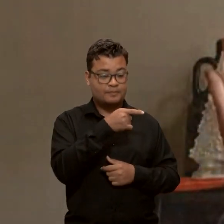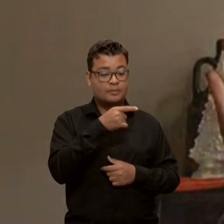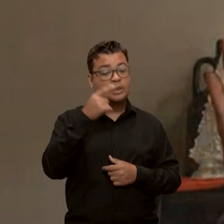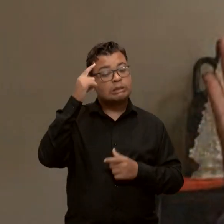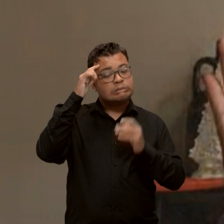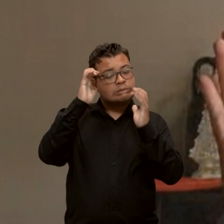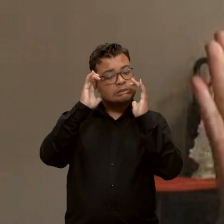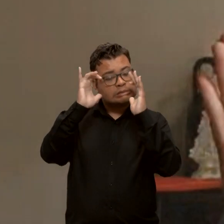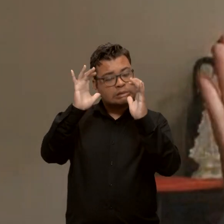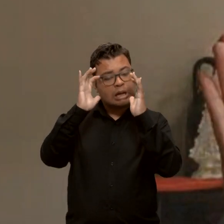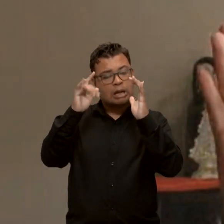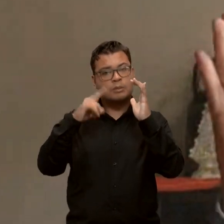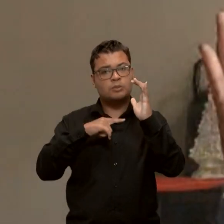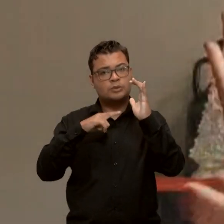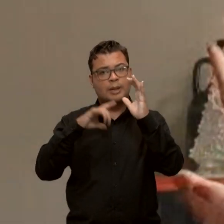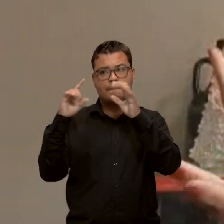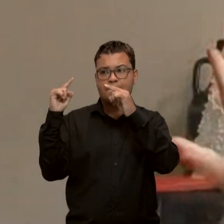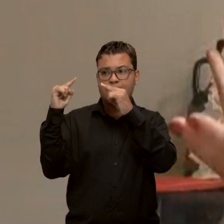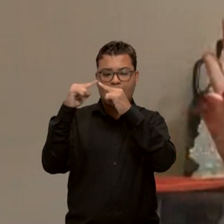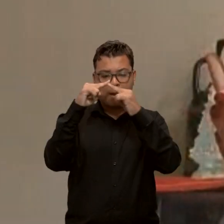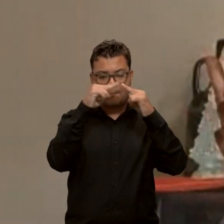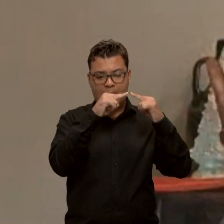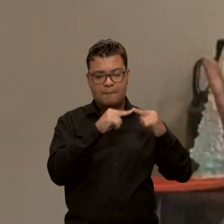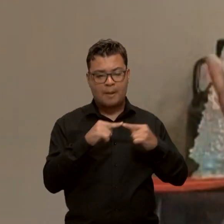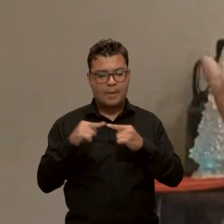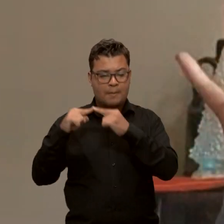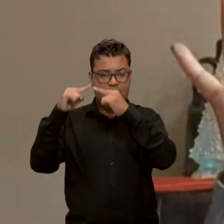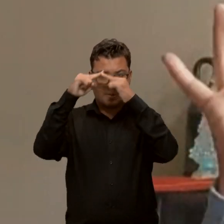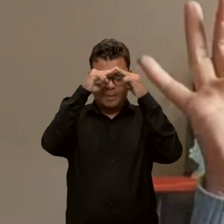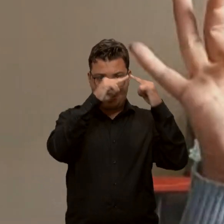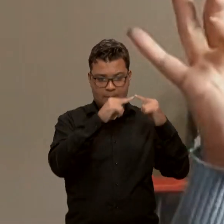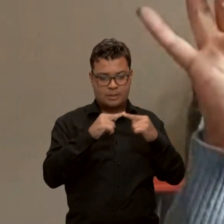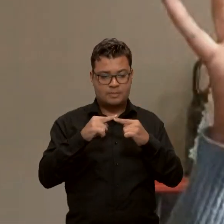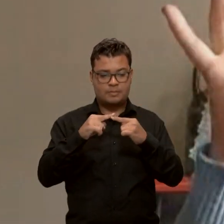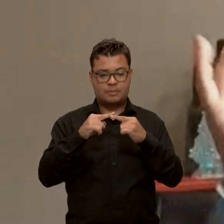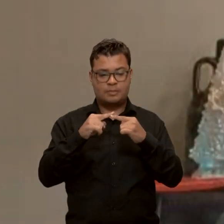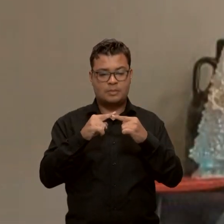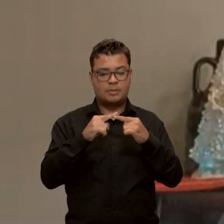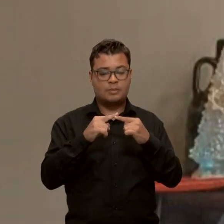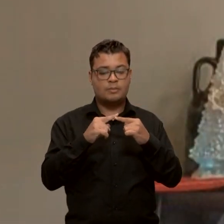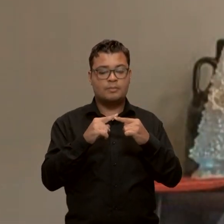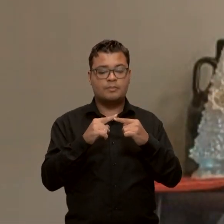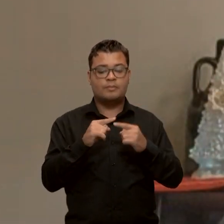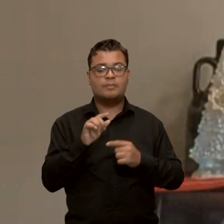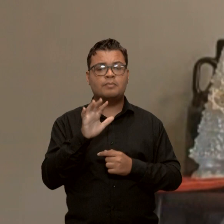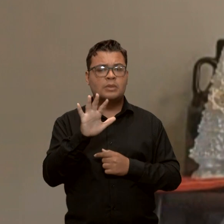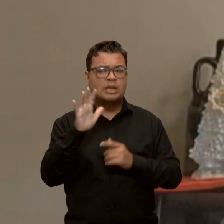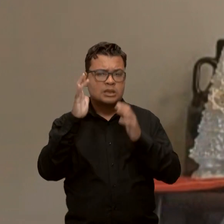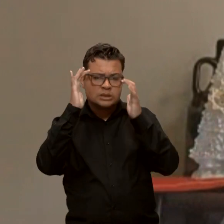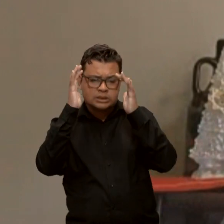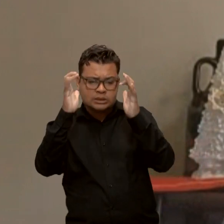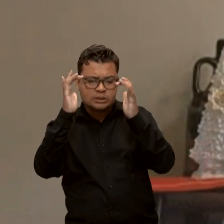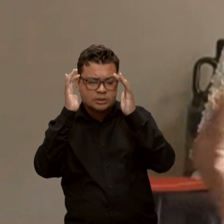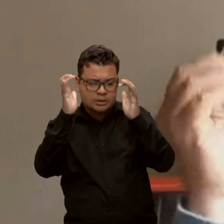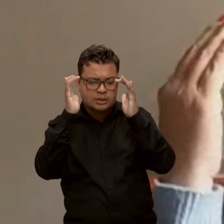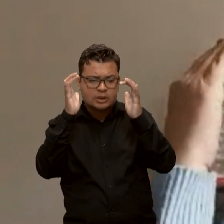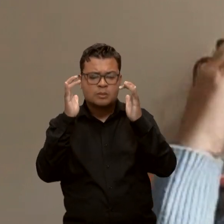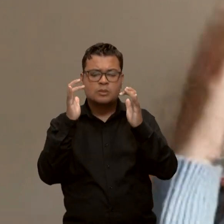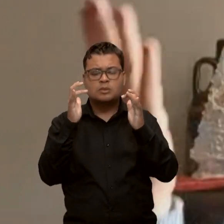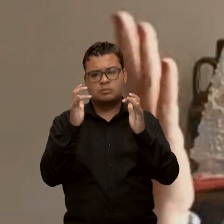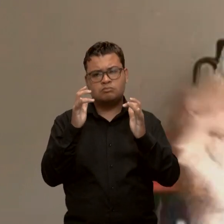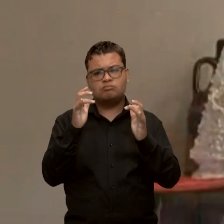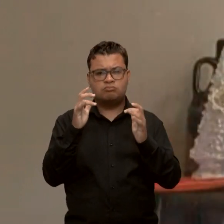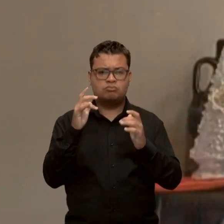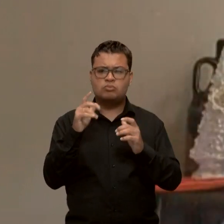com as conexões. Só que não está conectado. Cérebro típico, que a gente pode falar que no